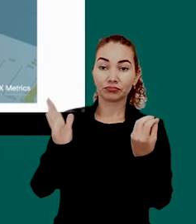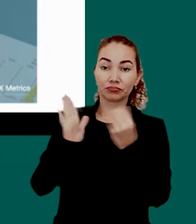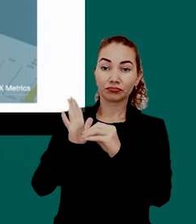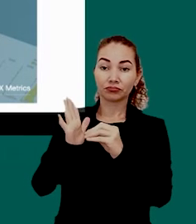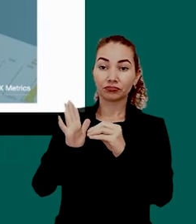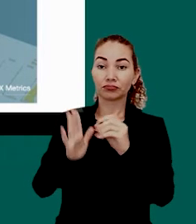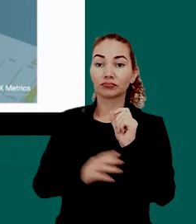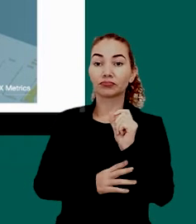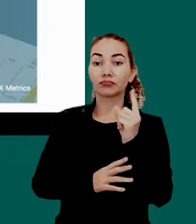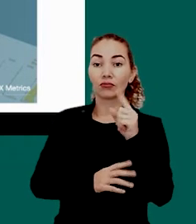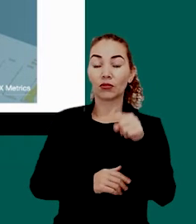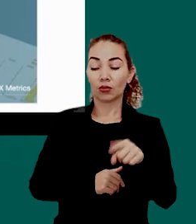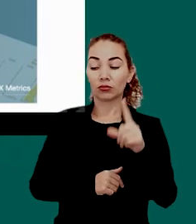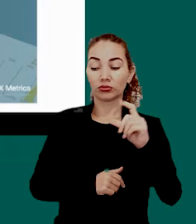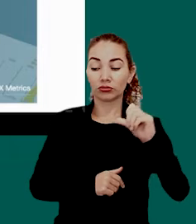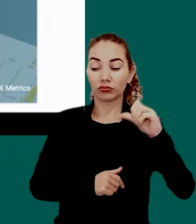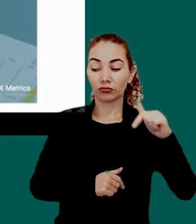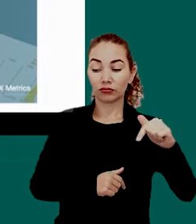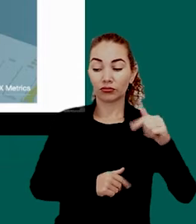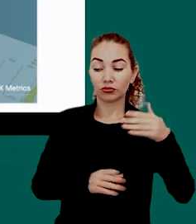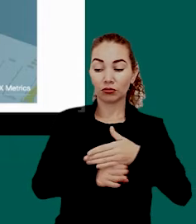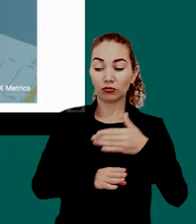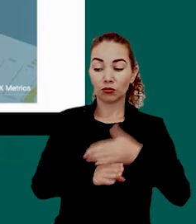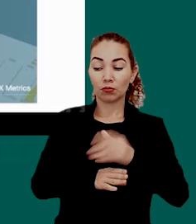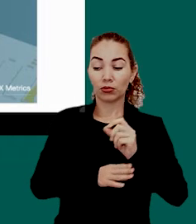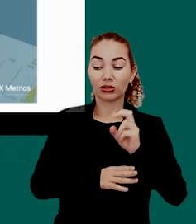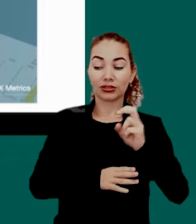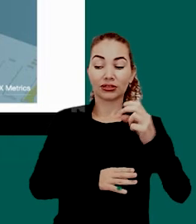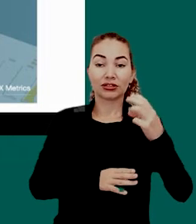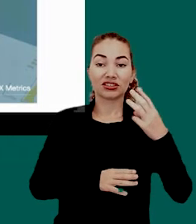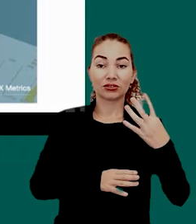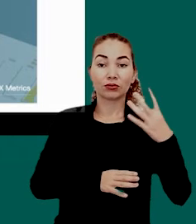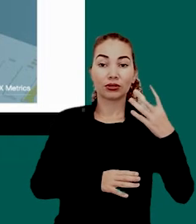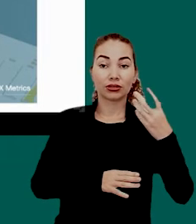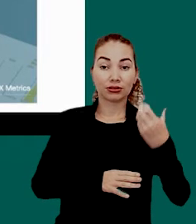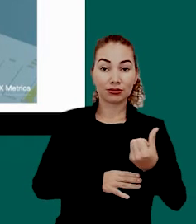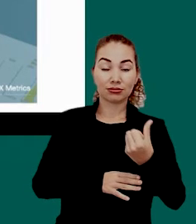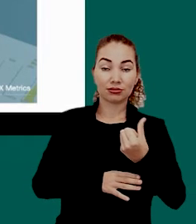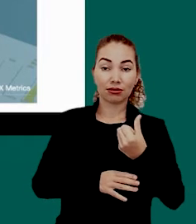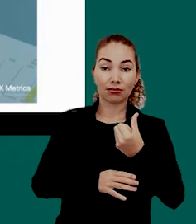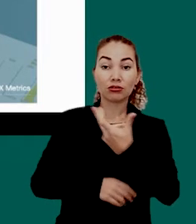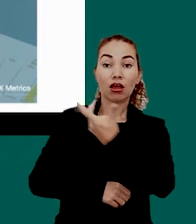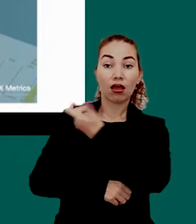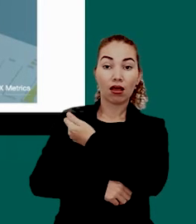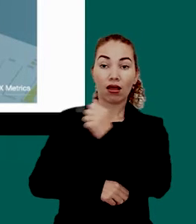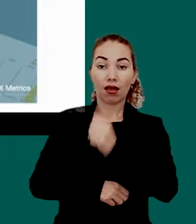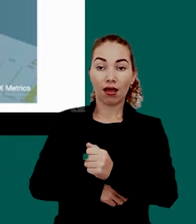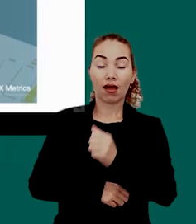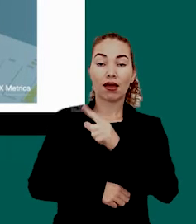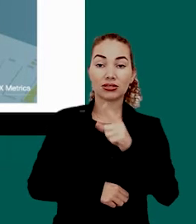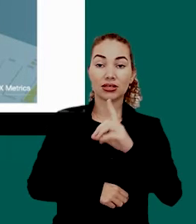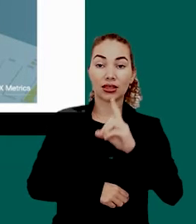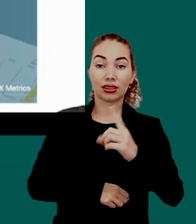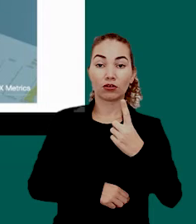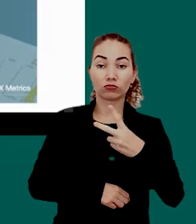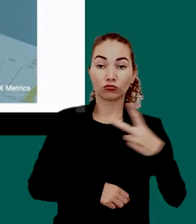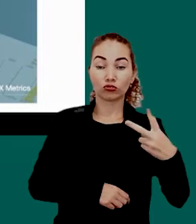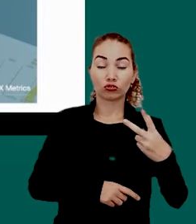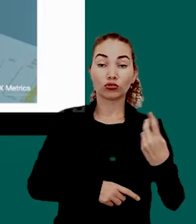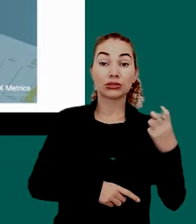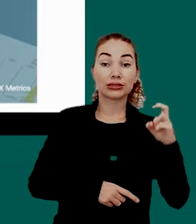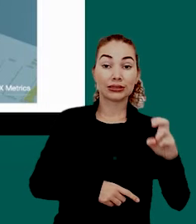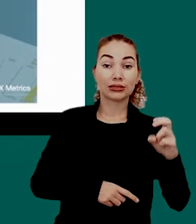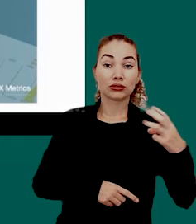1.077 participantes, né, sendo que 543 receberam Shadox-1, né, receberam a AZD1222, e